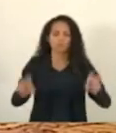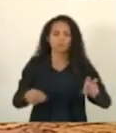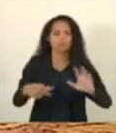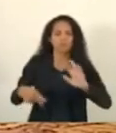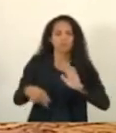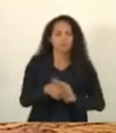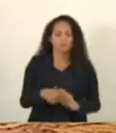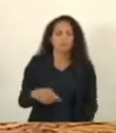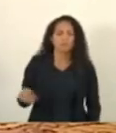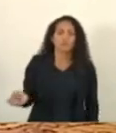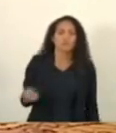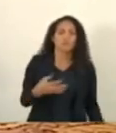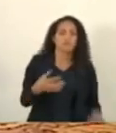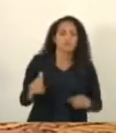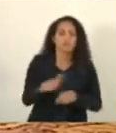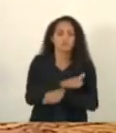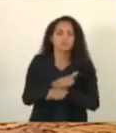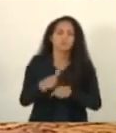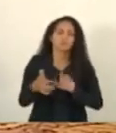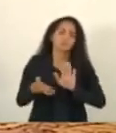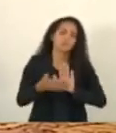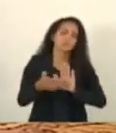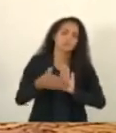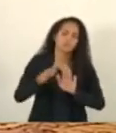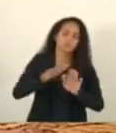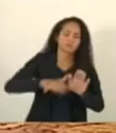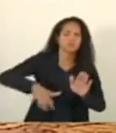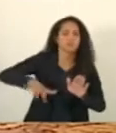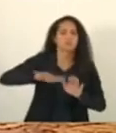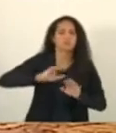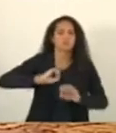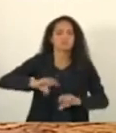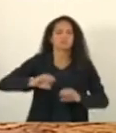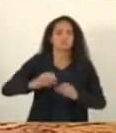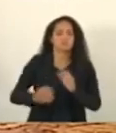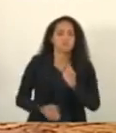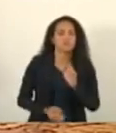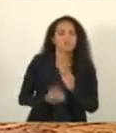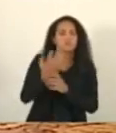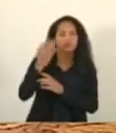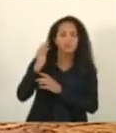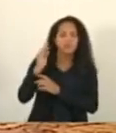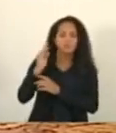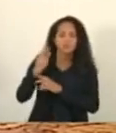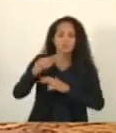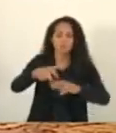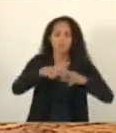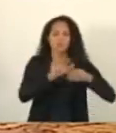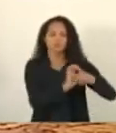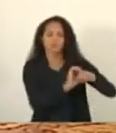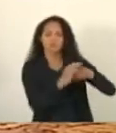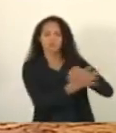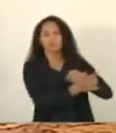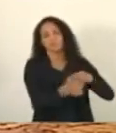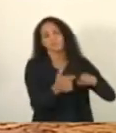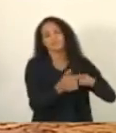às novas demandas da educação, criadas e impulsionadas pela pandemia.